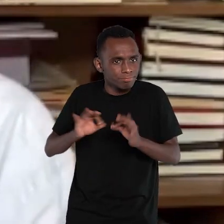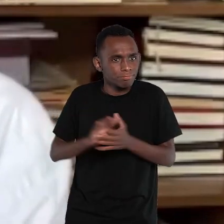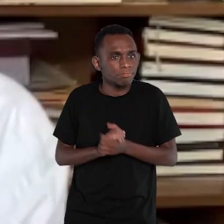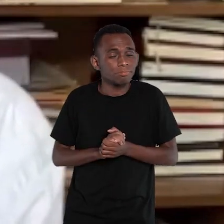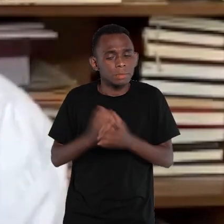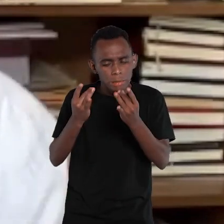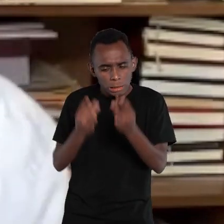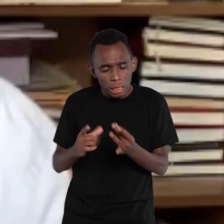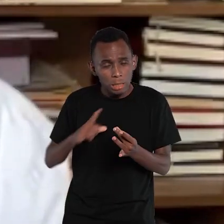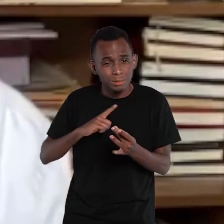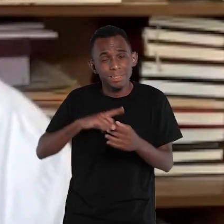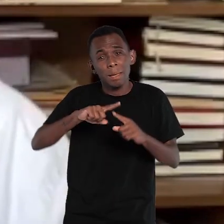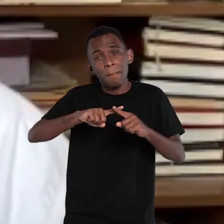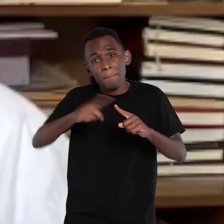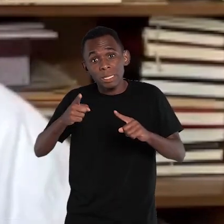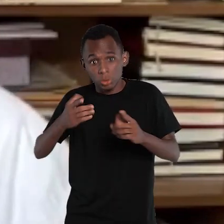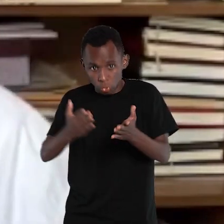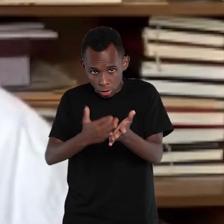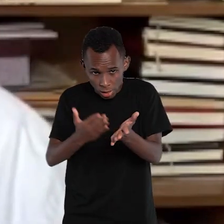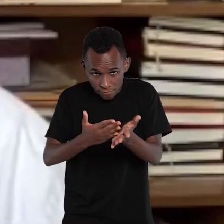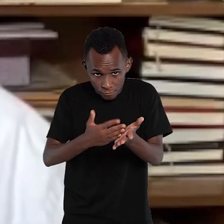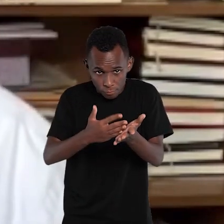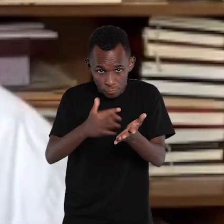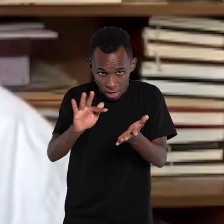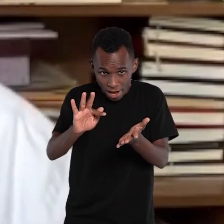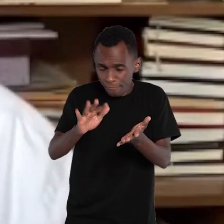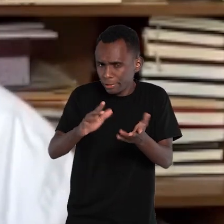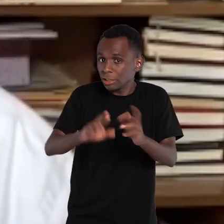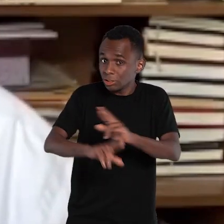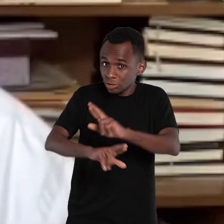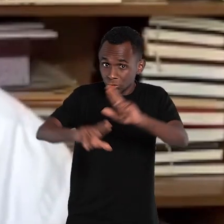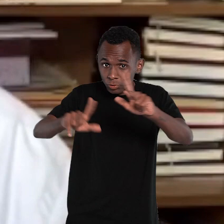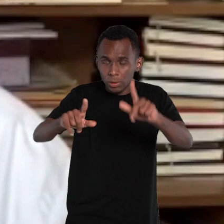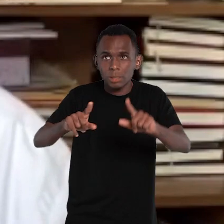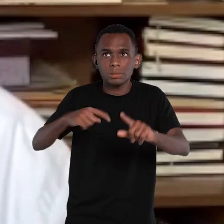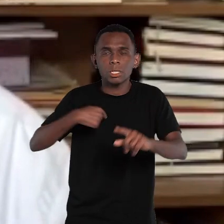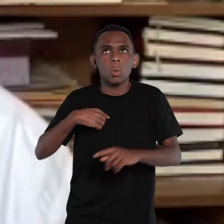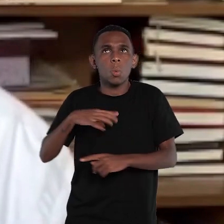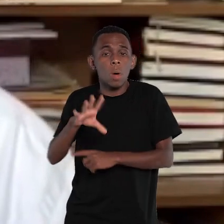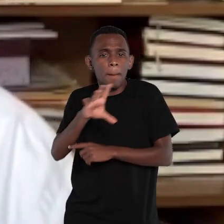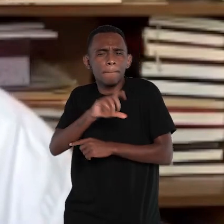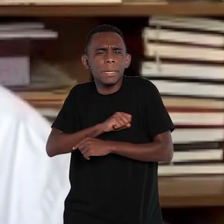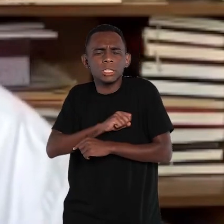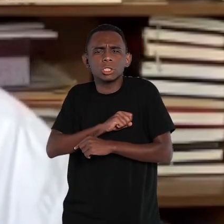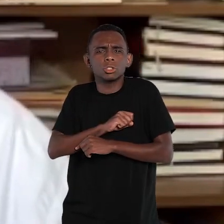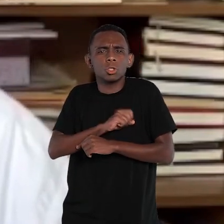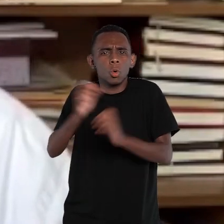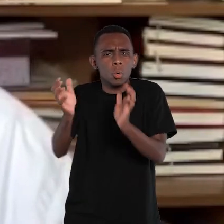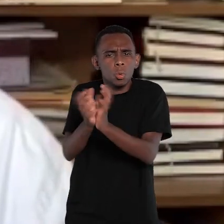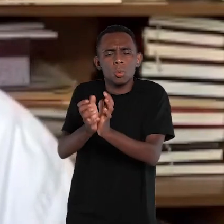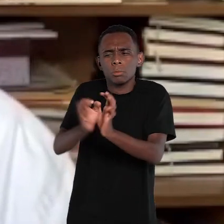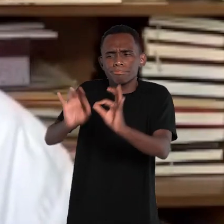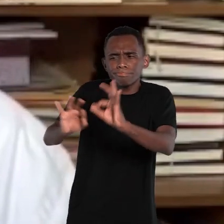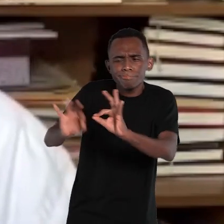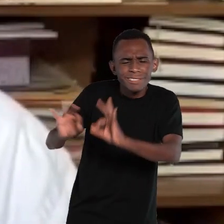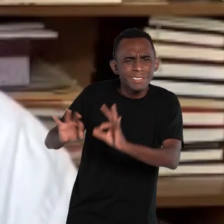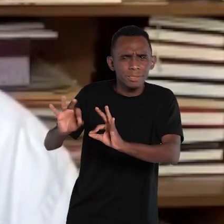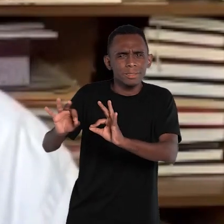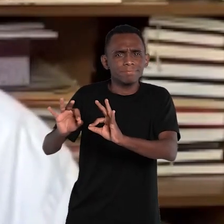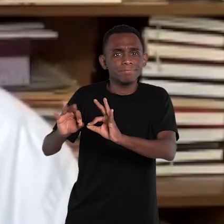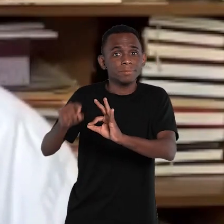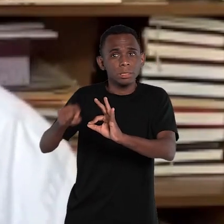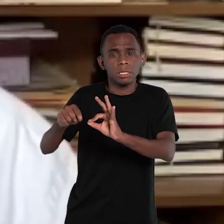uma antologia. No caso de Faroestes, tinha uma diferença. Eu me apaixonei pela editora do Joca Terron, pela Ciência do